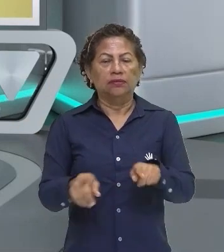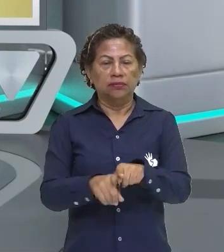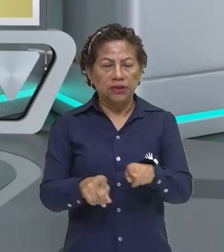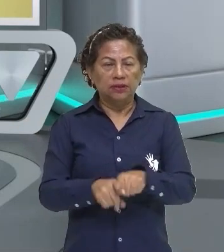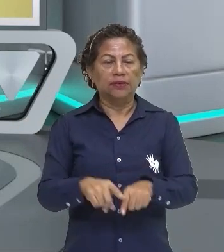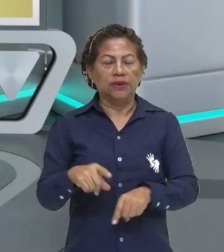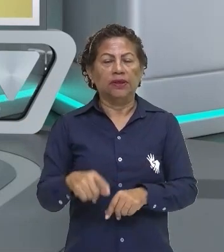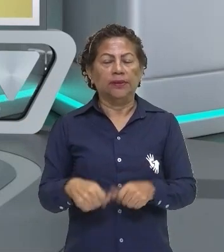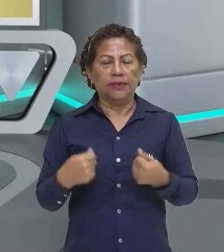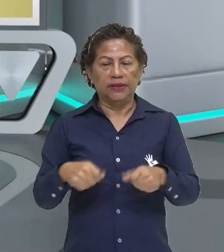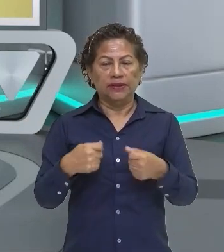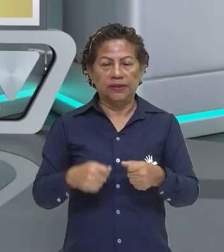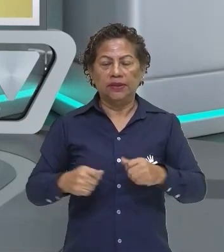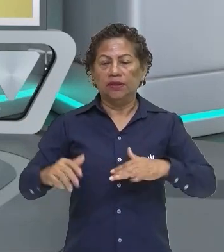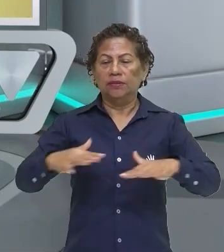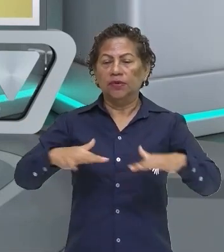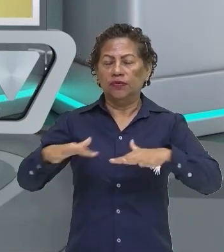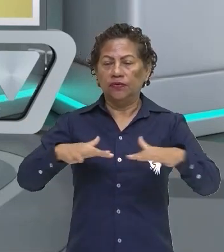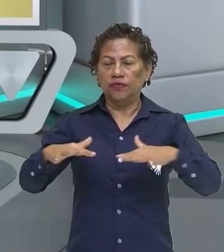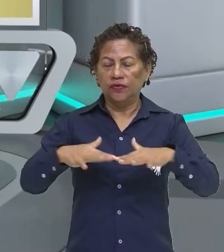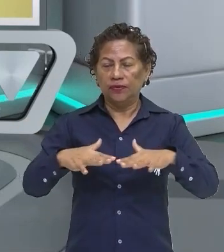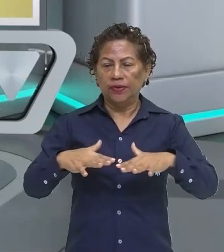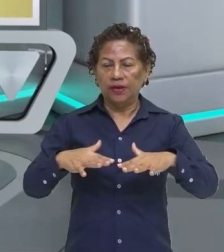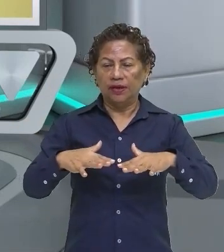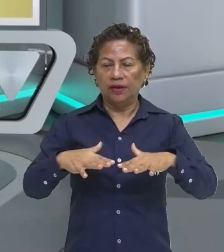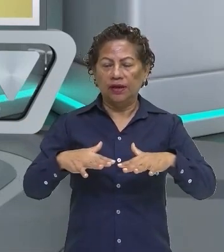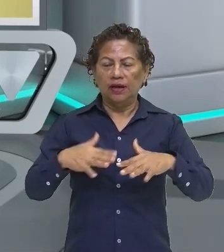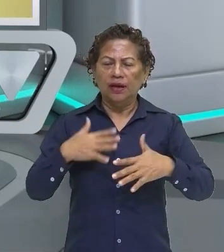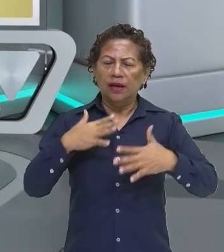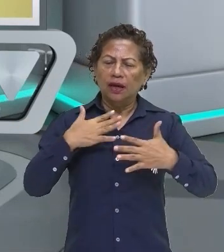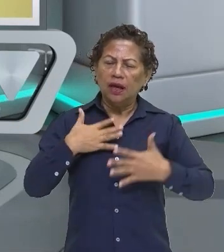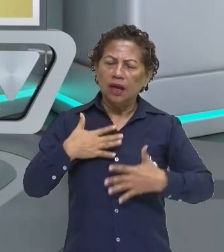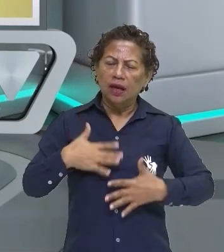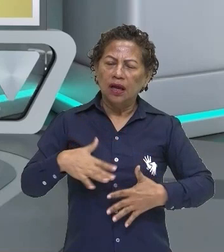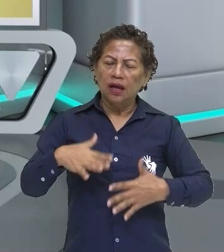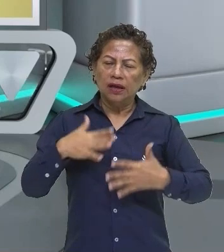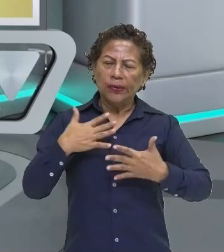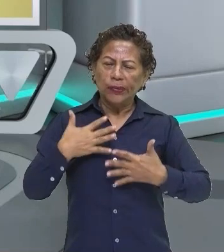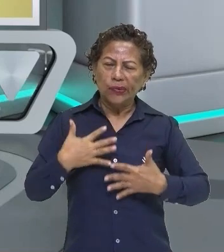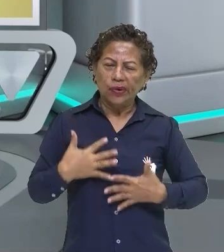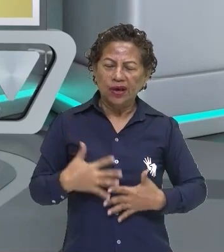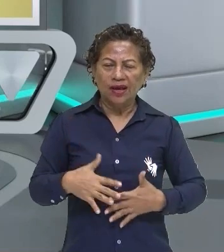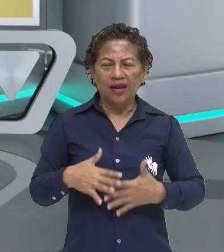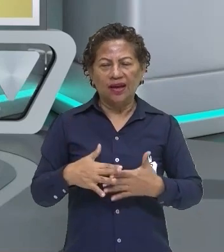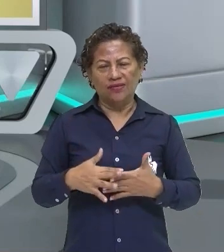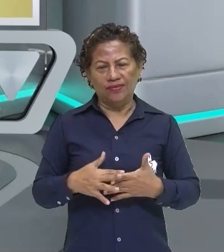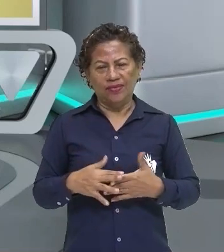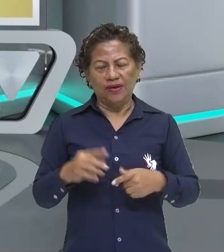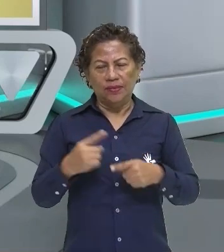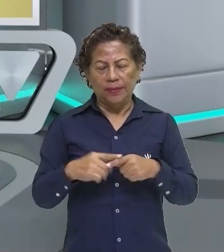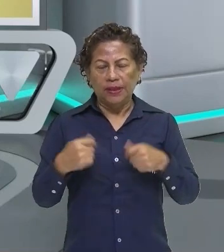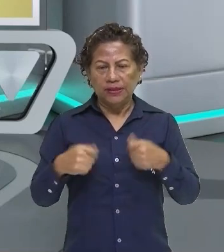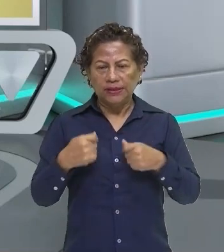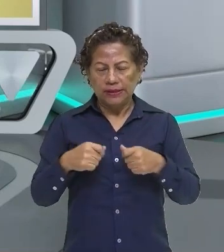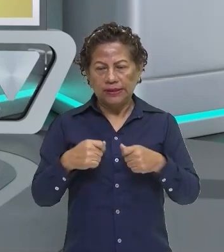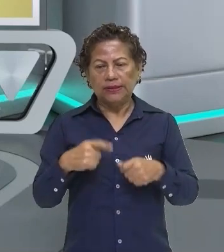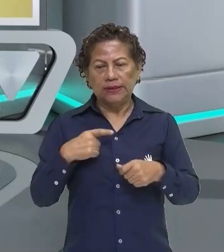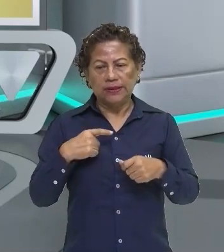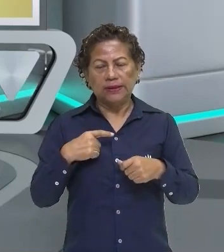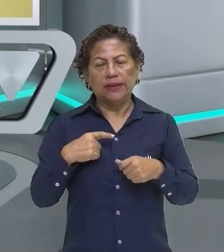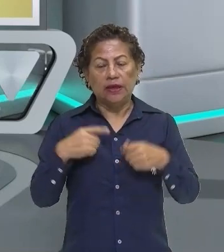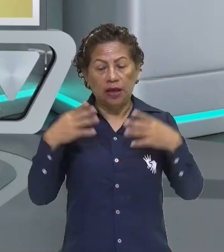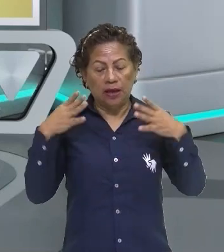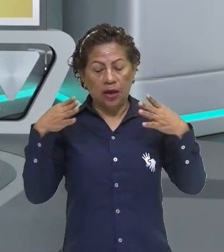os movimentos com leveza. Essa é uma característica do balé. Eles têm que estar muito concentrados, com o corpo